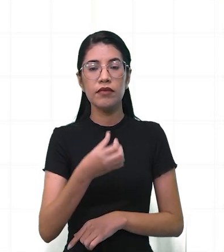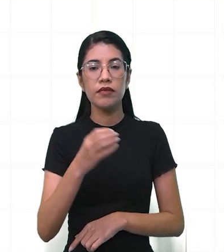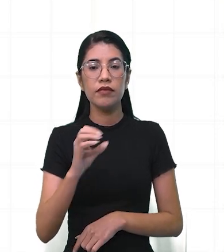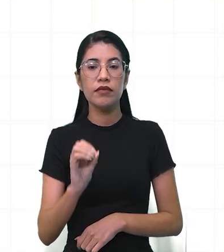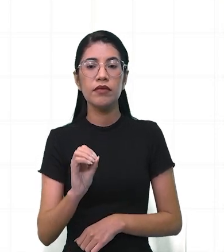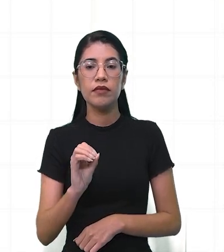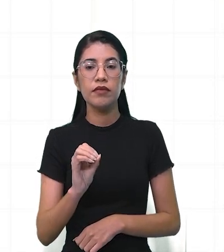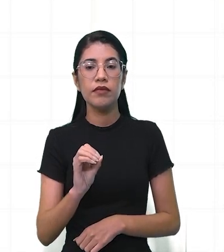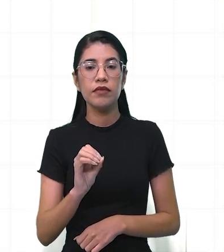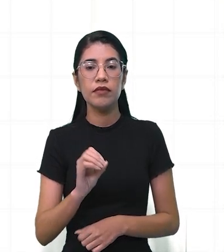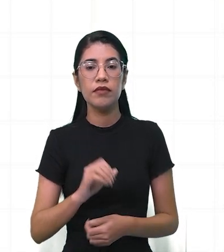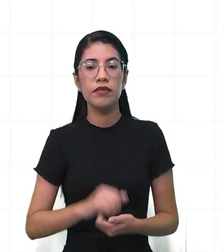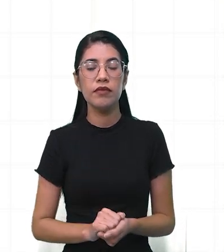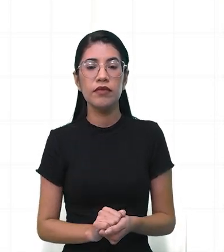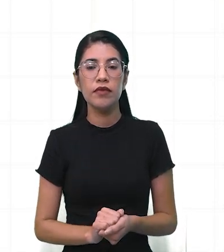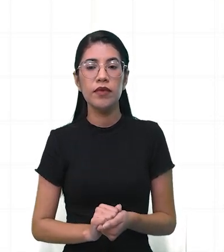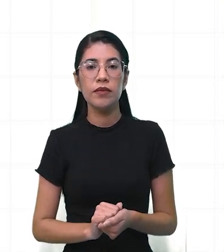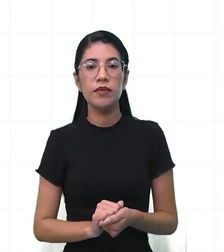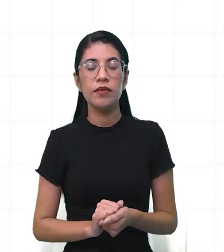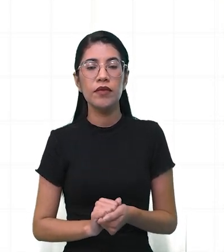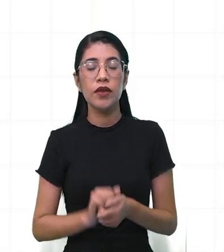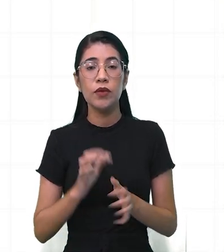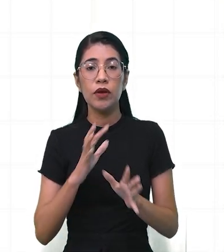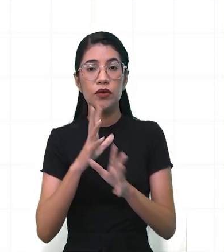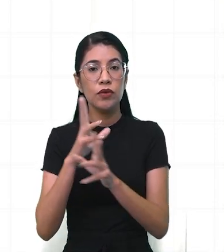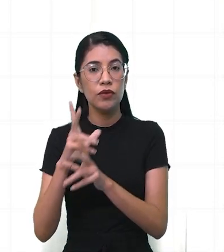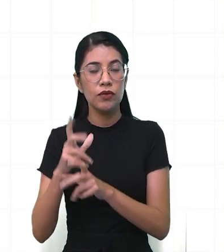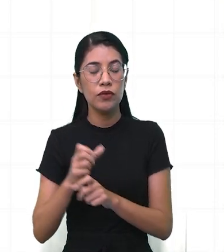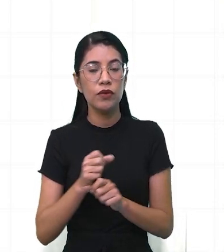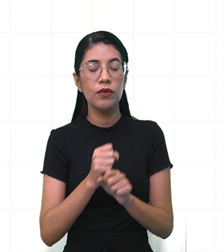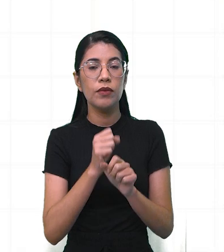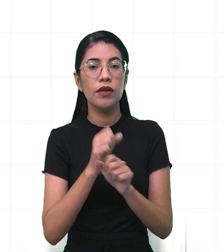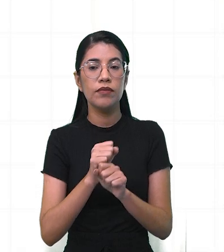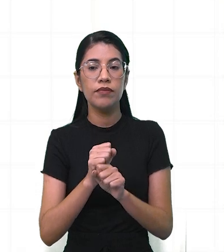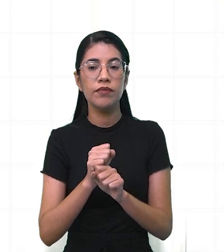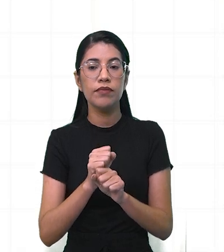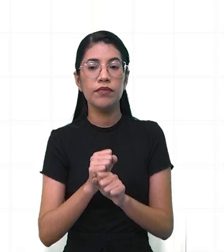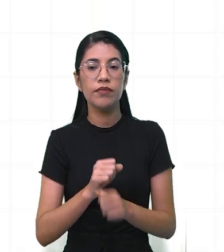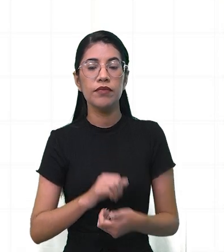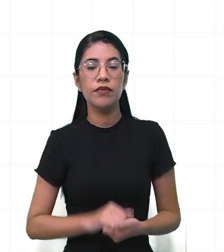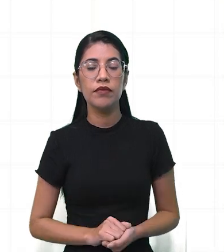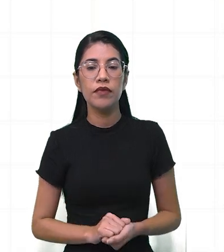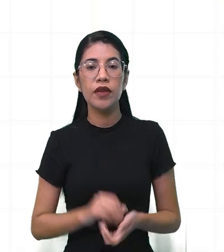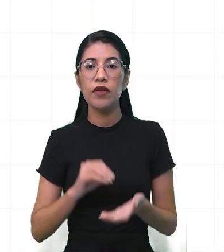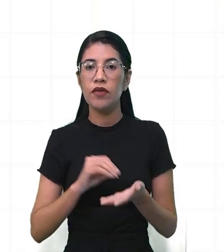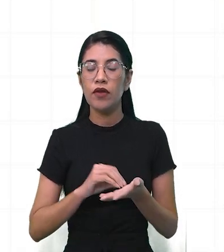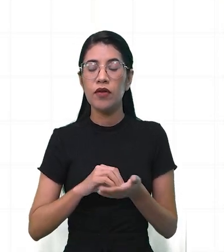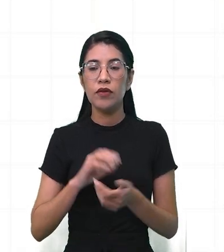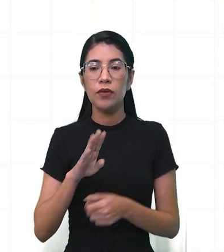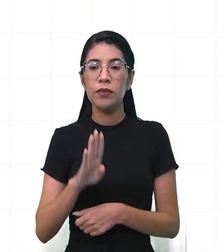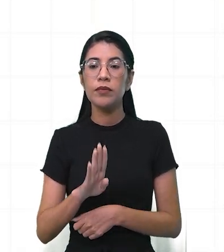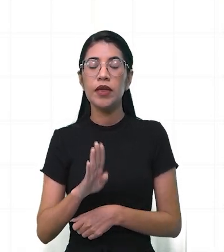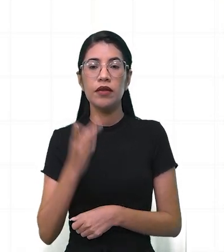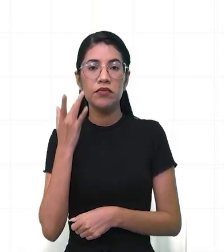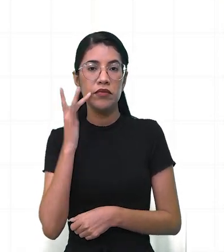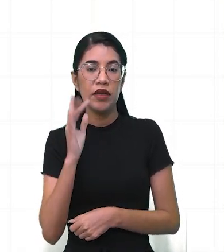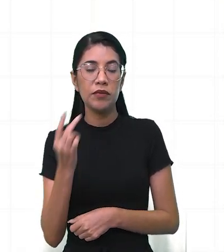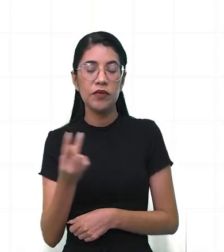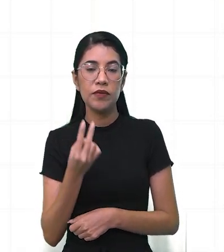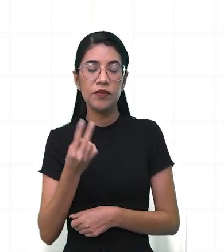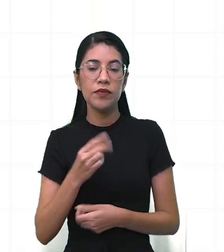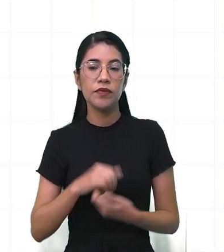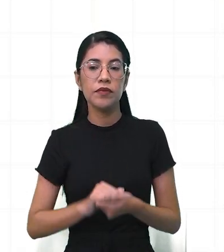60, tudo isso é igual, opa, faltou o B, né, que a gente não sabe quanto